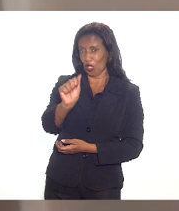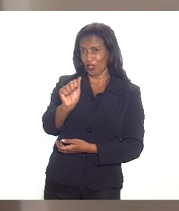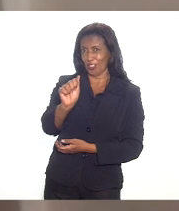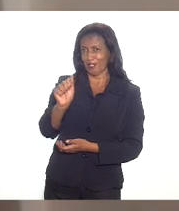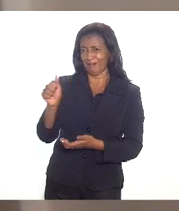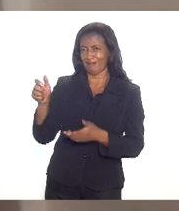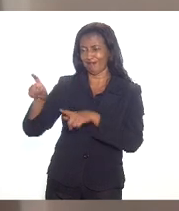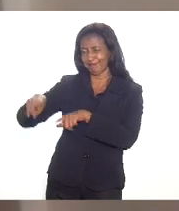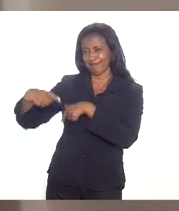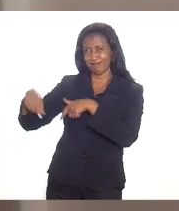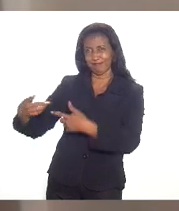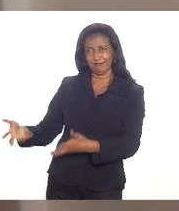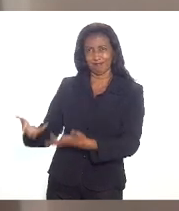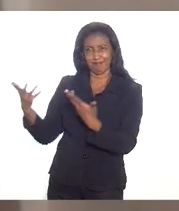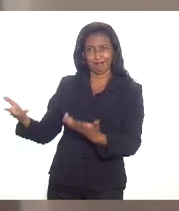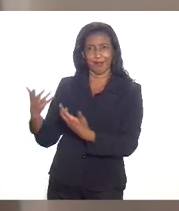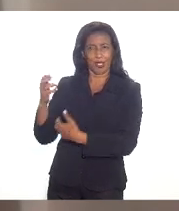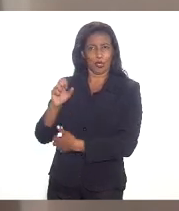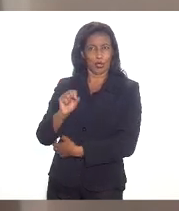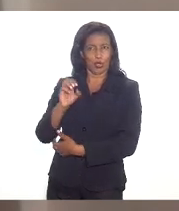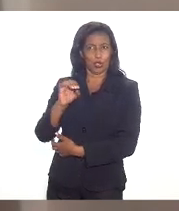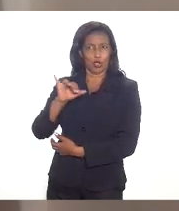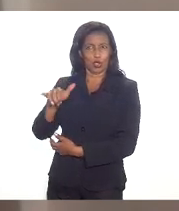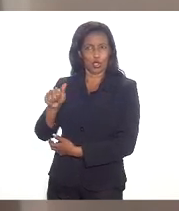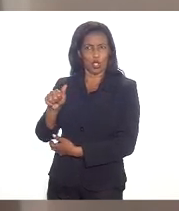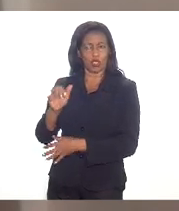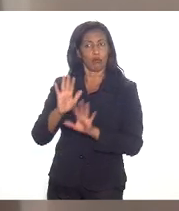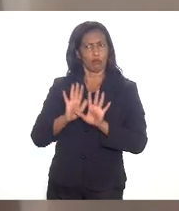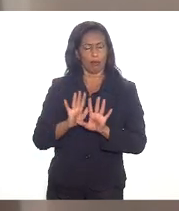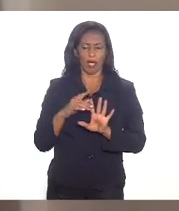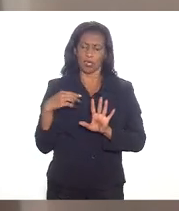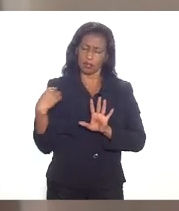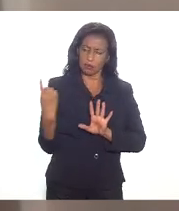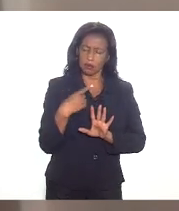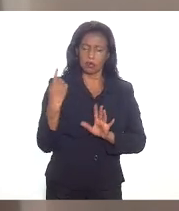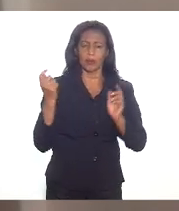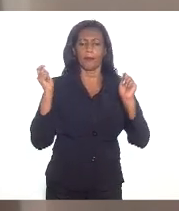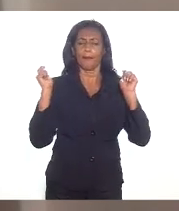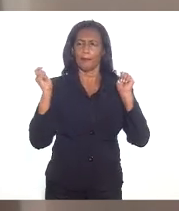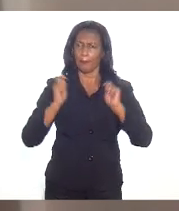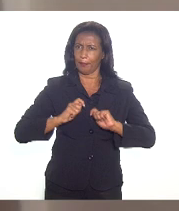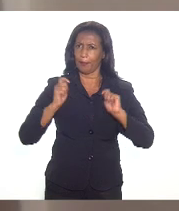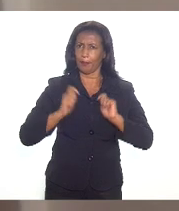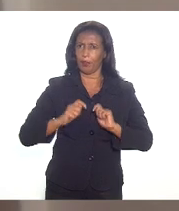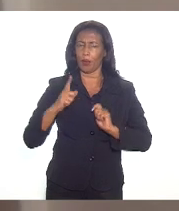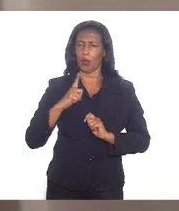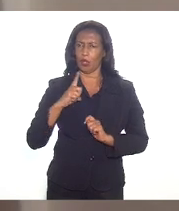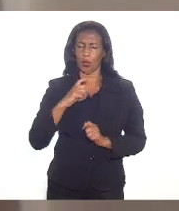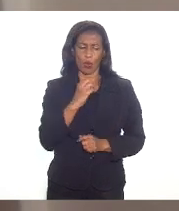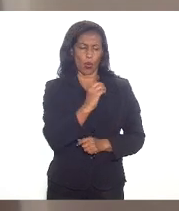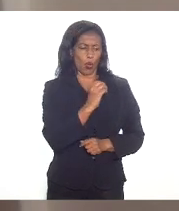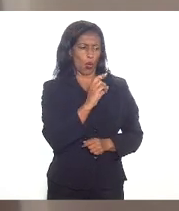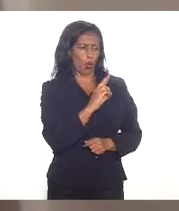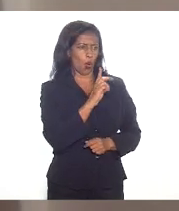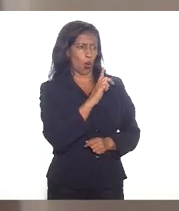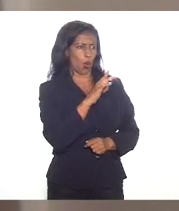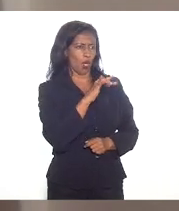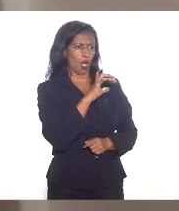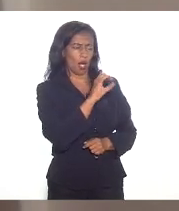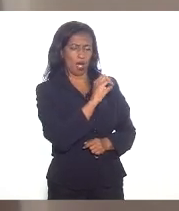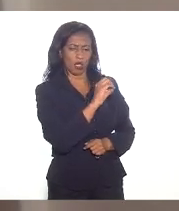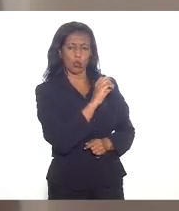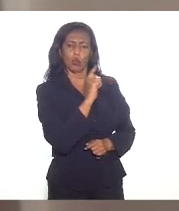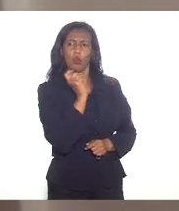a gente precisa, pode ter uma agroecologia, que é a agricultura orgânica sem precisar de certificação, a